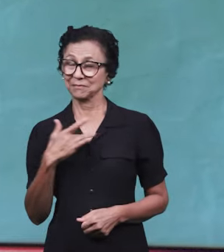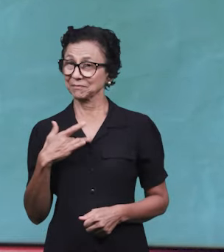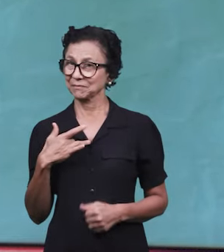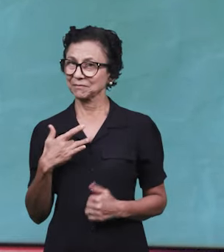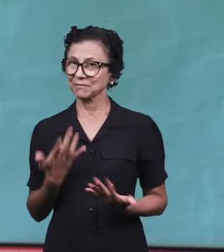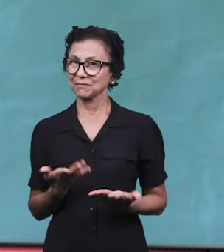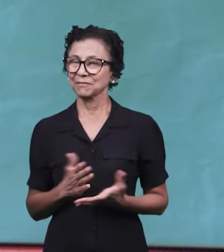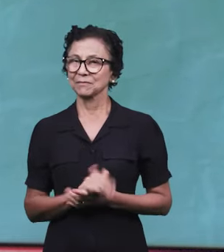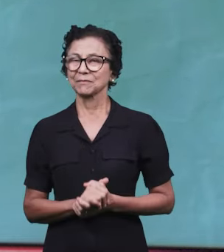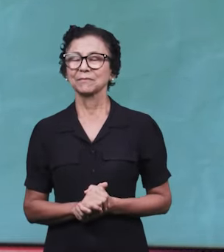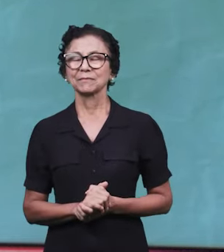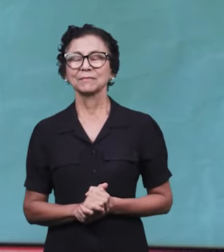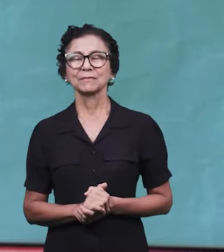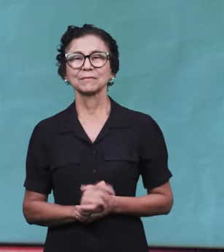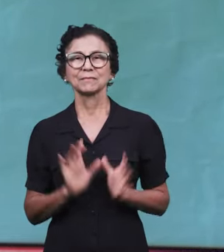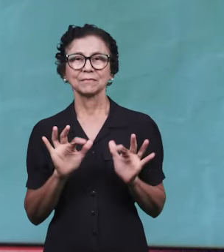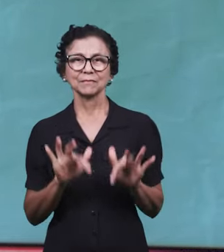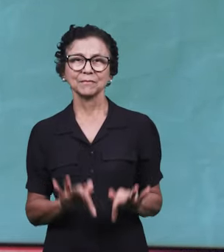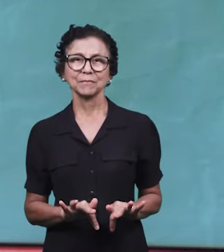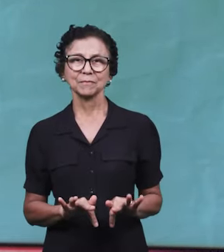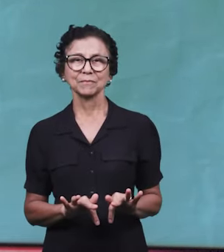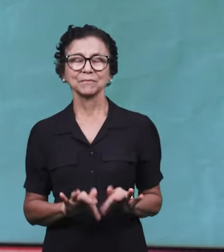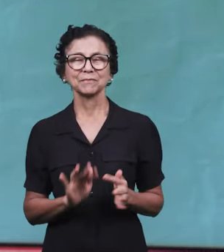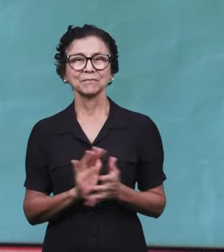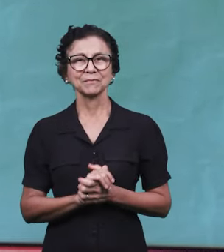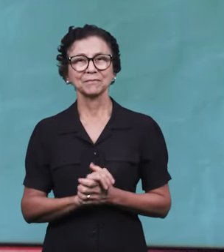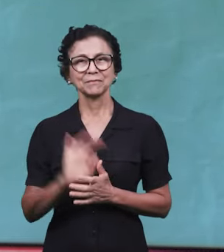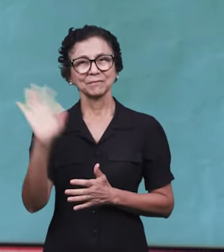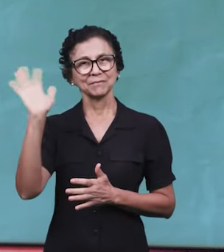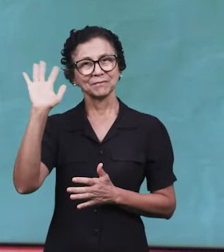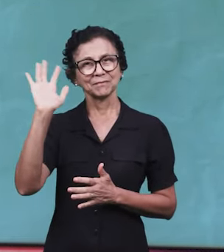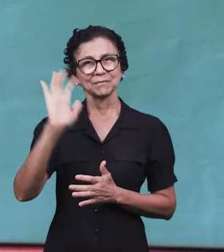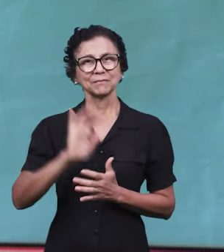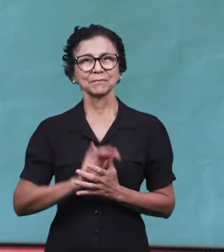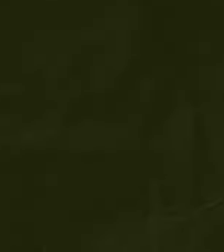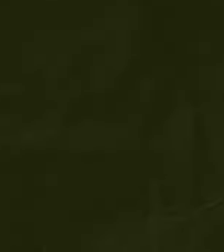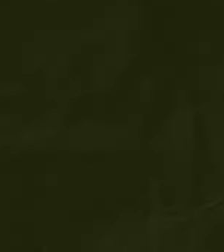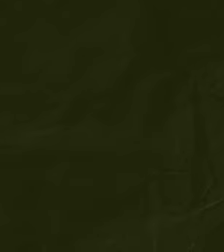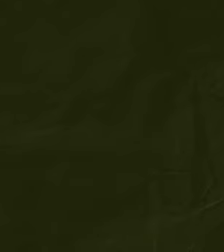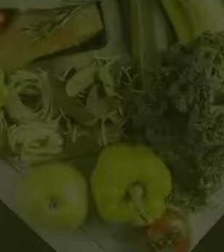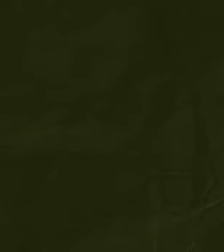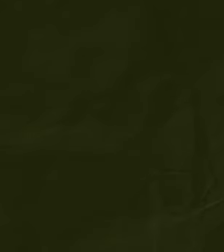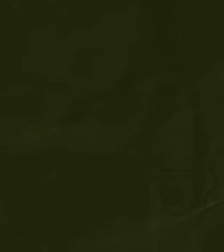foi mais um programa Nutrição e Saúde. Te aguardo na semana que vem. Até mais!